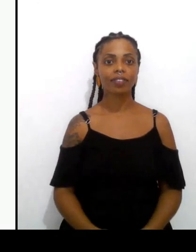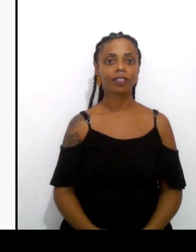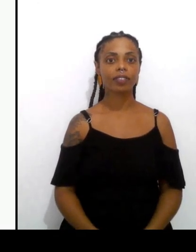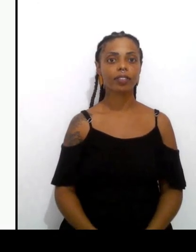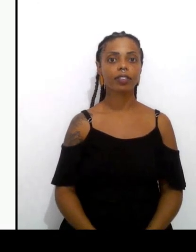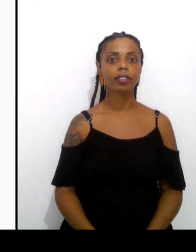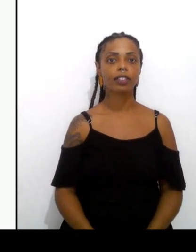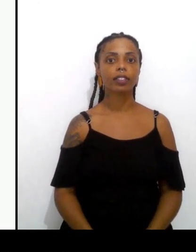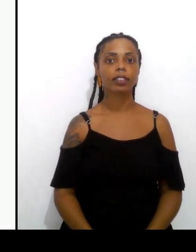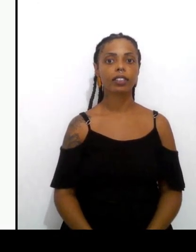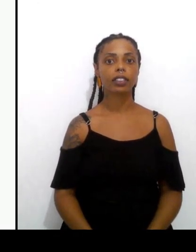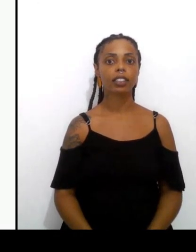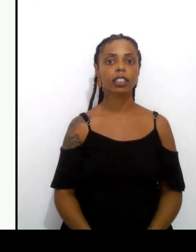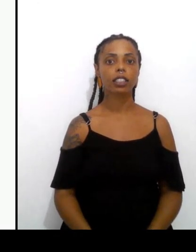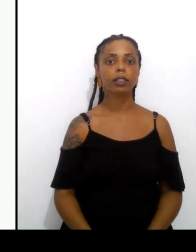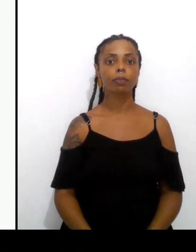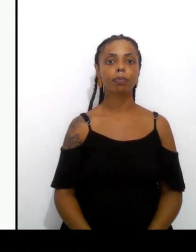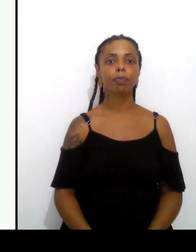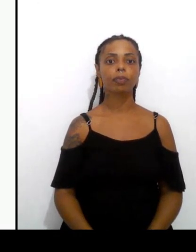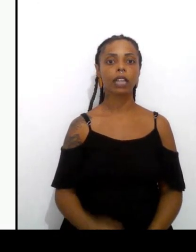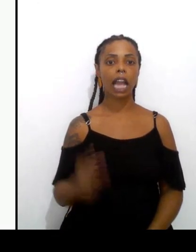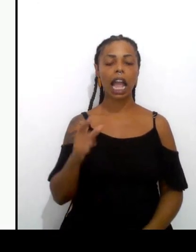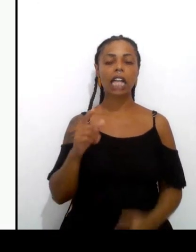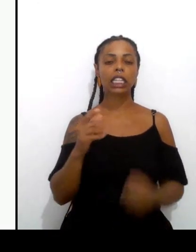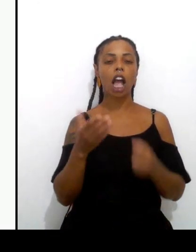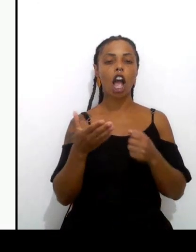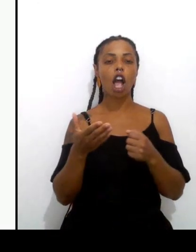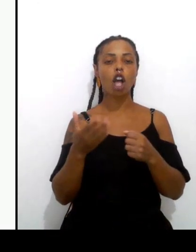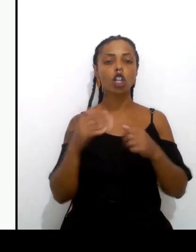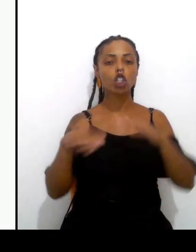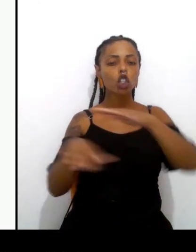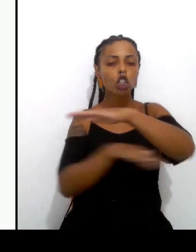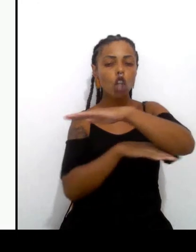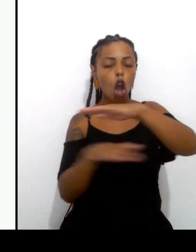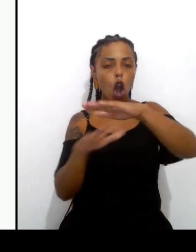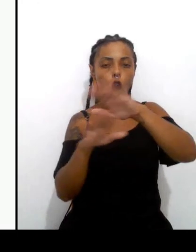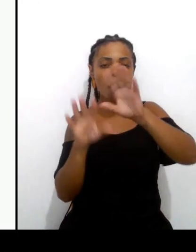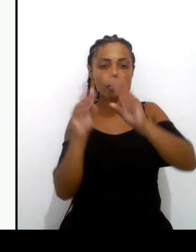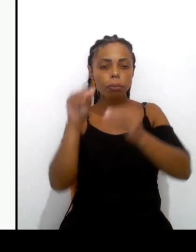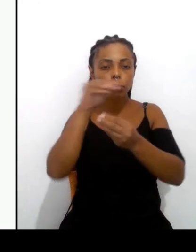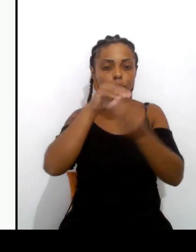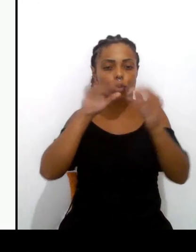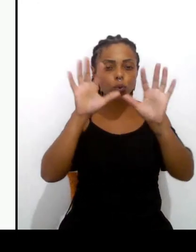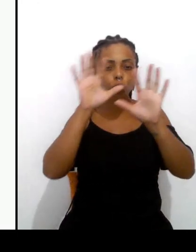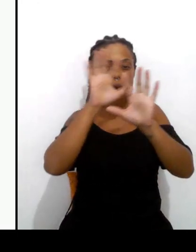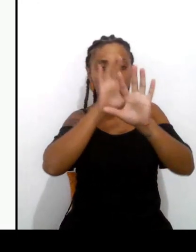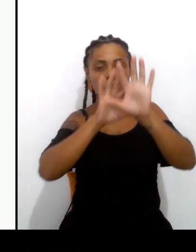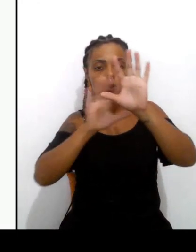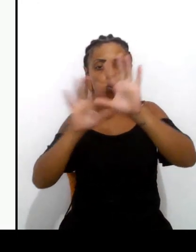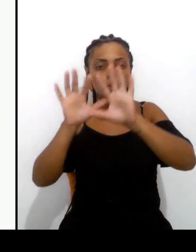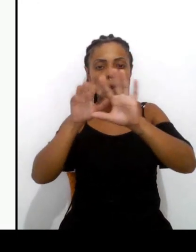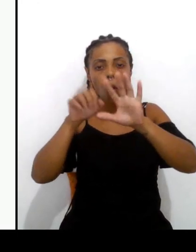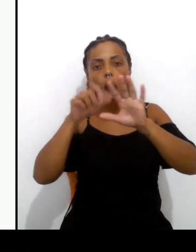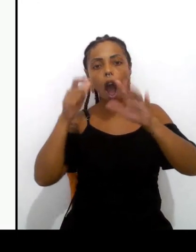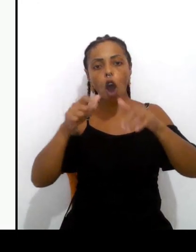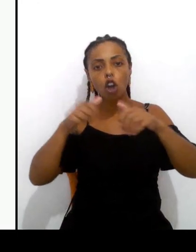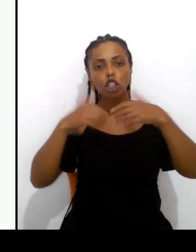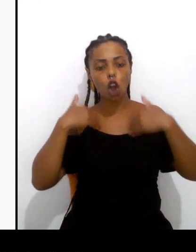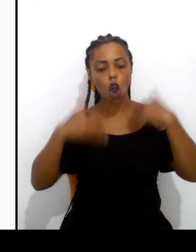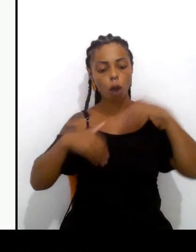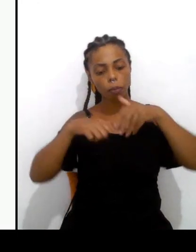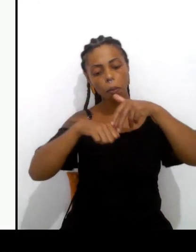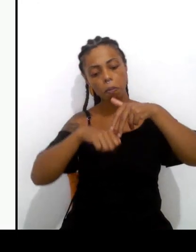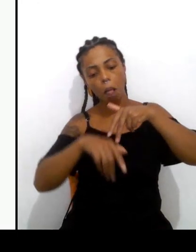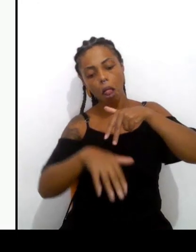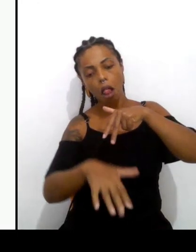a opacidade dessa sombras essas áreas de derramamento são confusas porque são mais tangíveis e